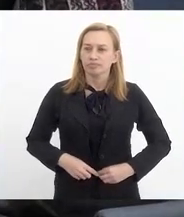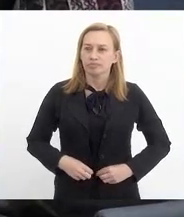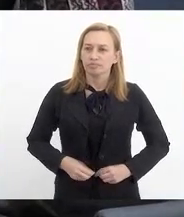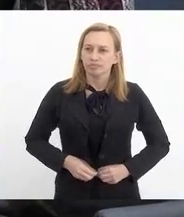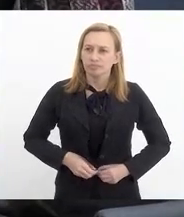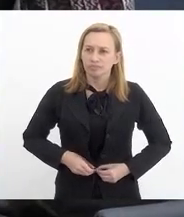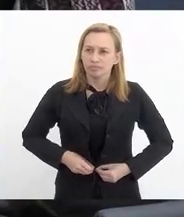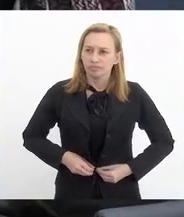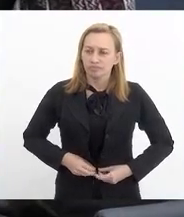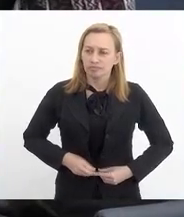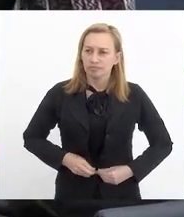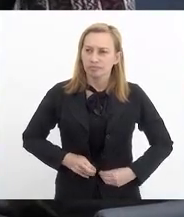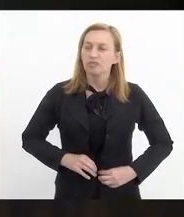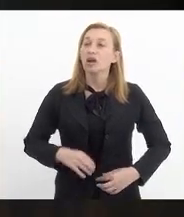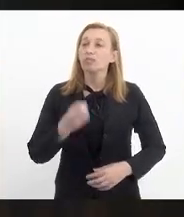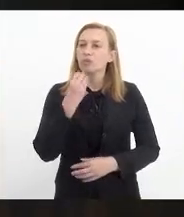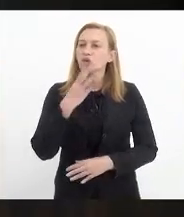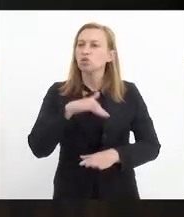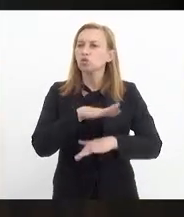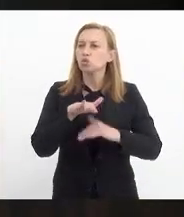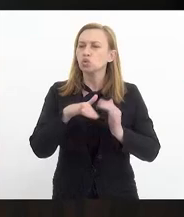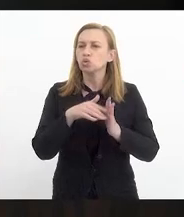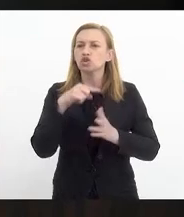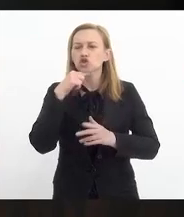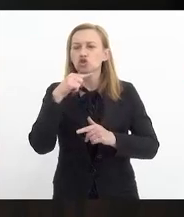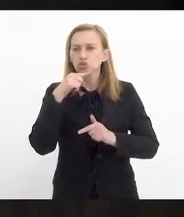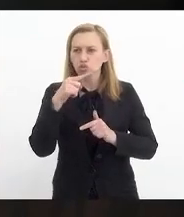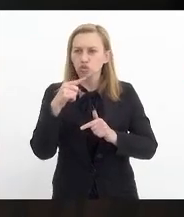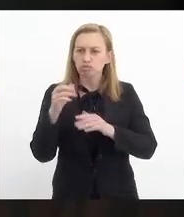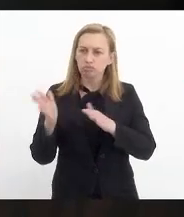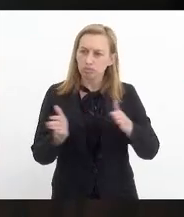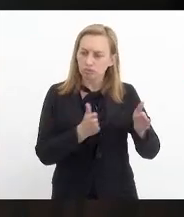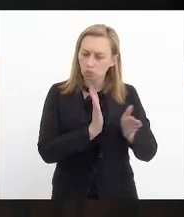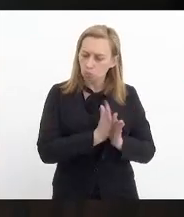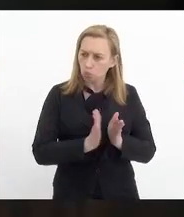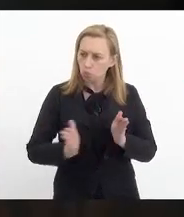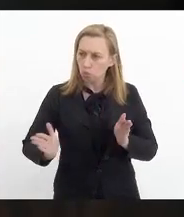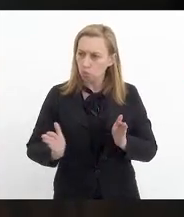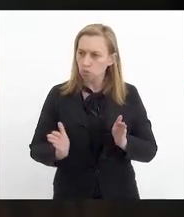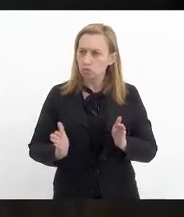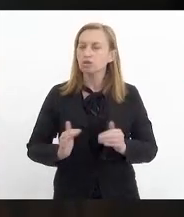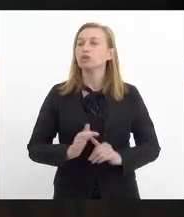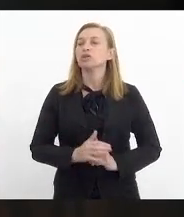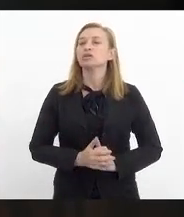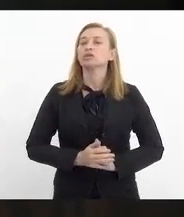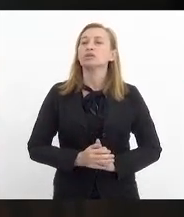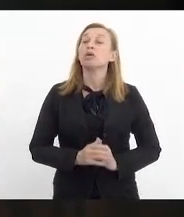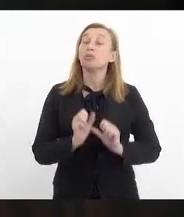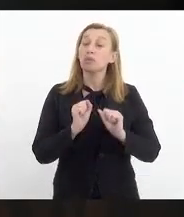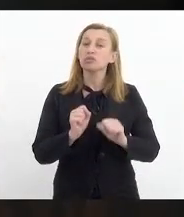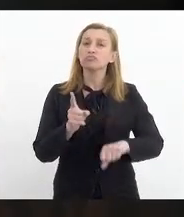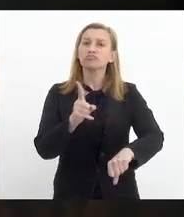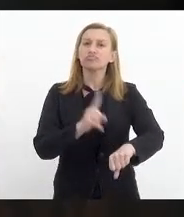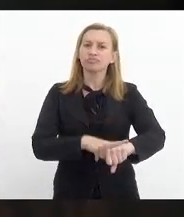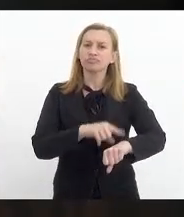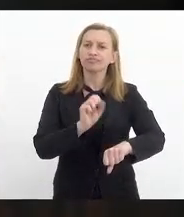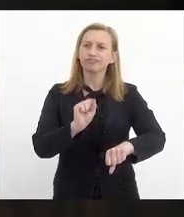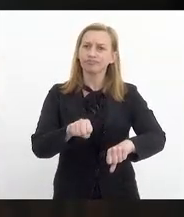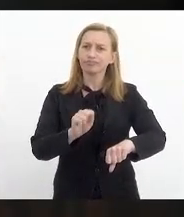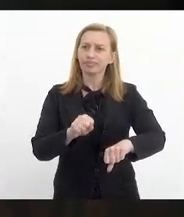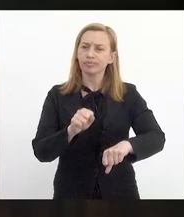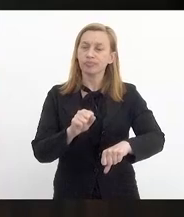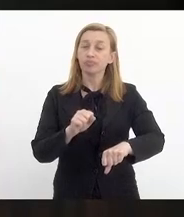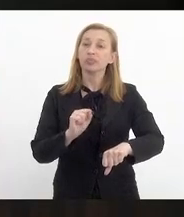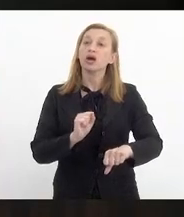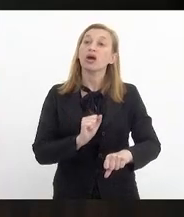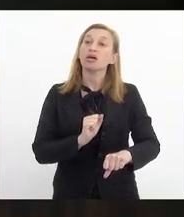seria bom todas as dúvidas que nós pudéssemos fazer as questões de ordem, para que possa dar tempo para que a